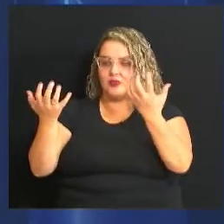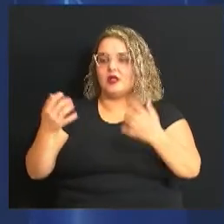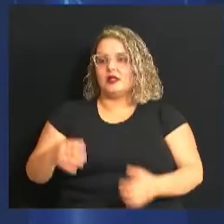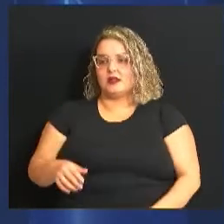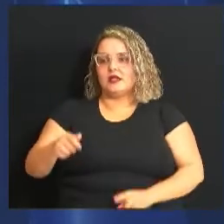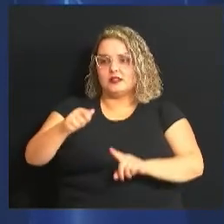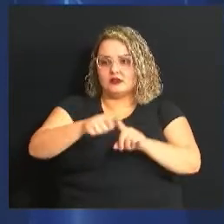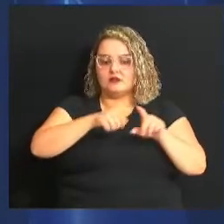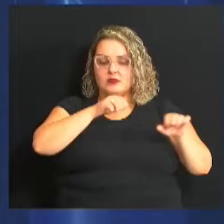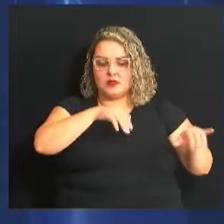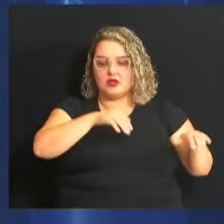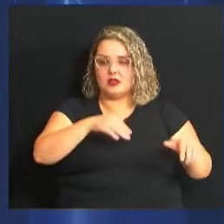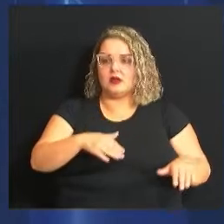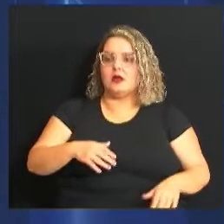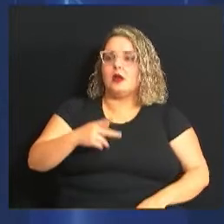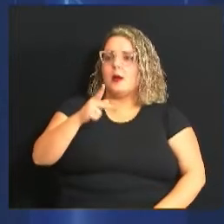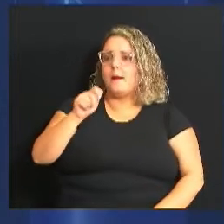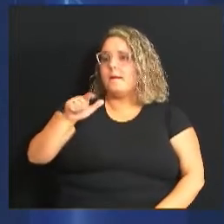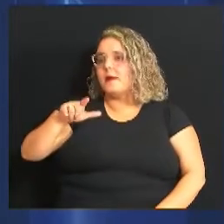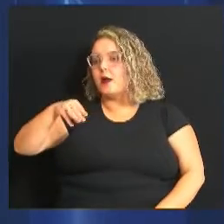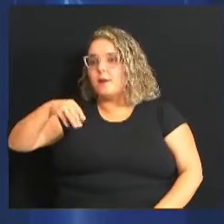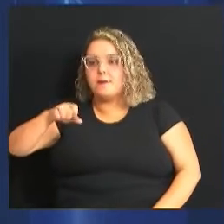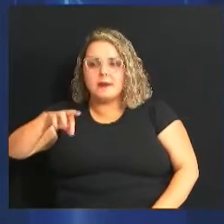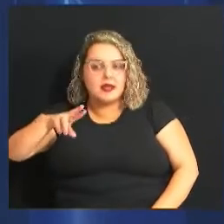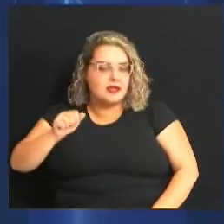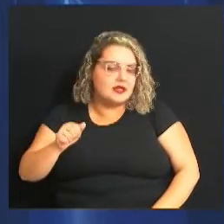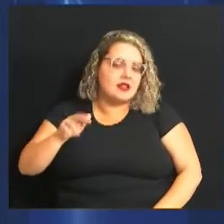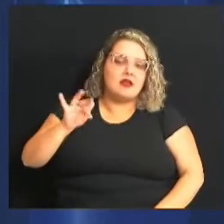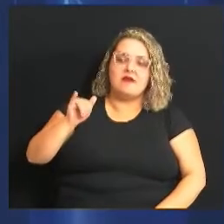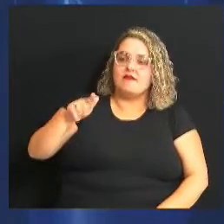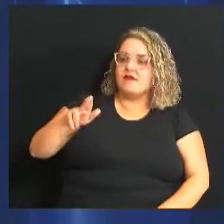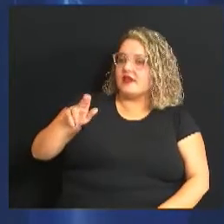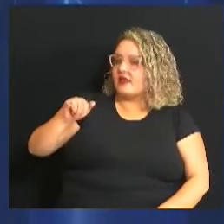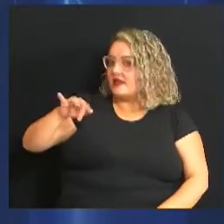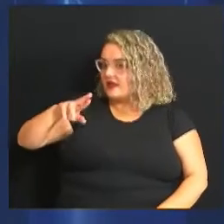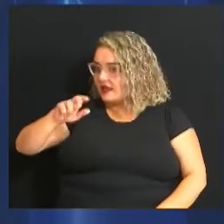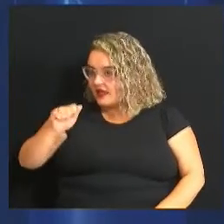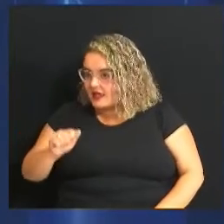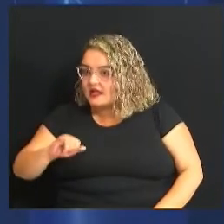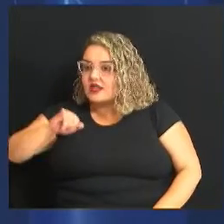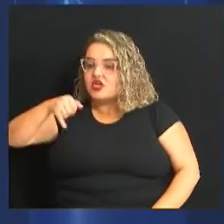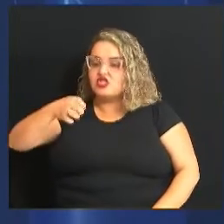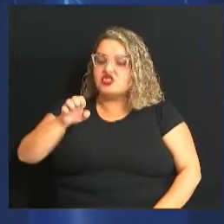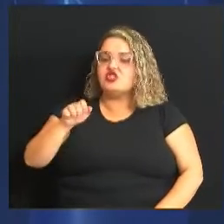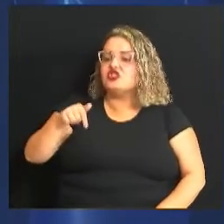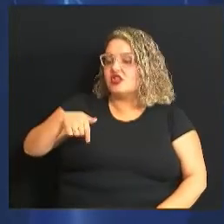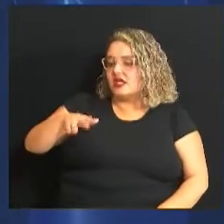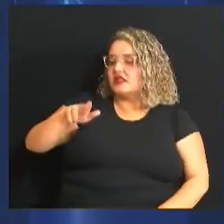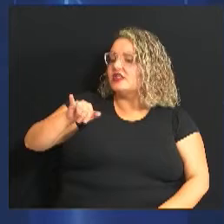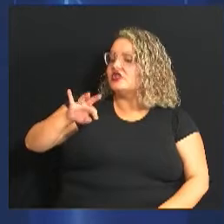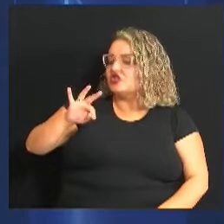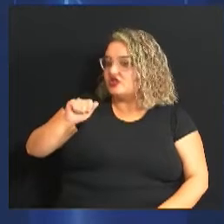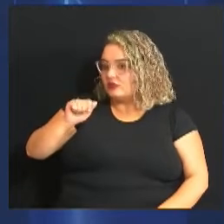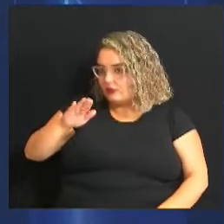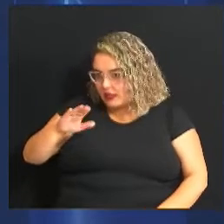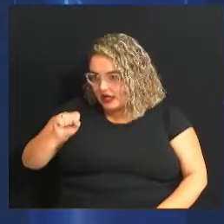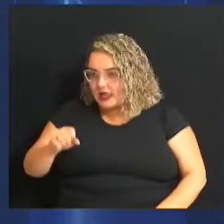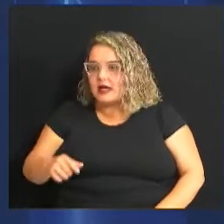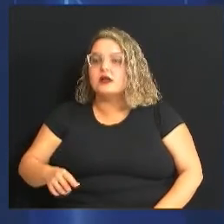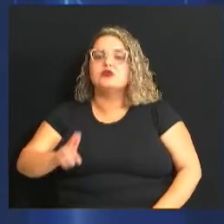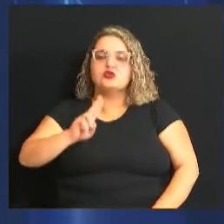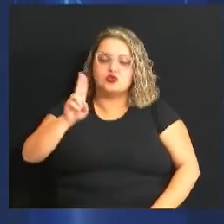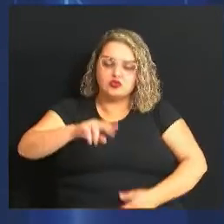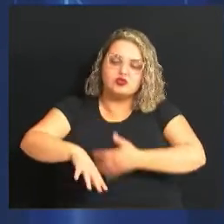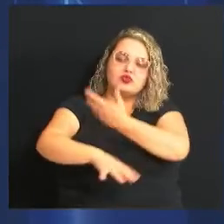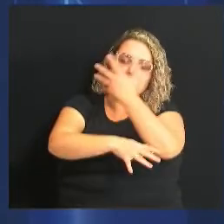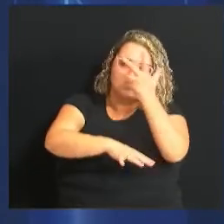setembro, palmeiras, figueiras, paineiras, o próprio Jequitibá, que dá nome não só ao Bosque dos Jequitibás, mas ao Paço